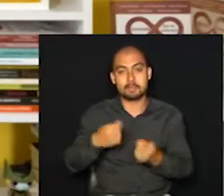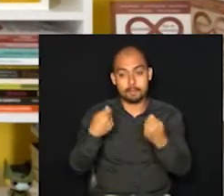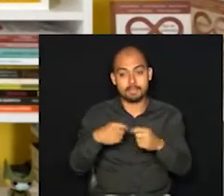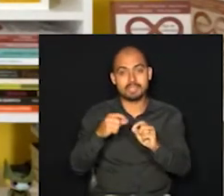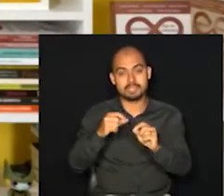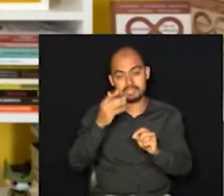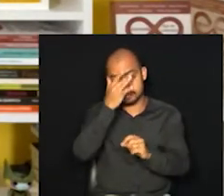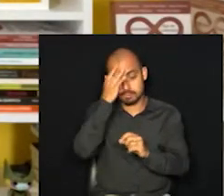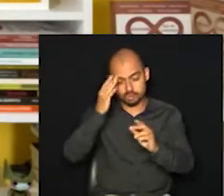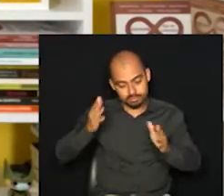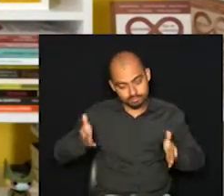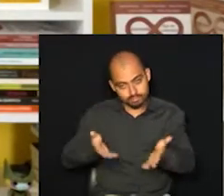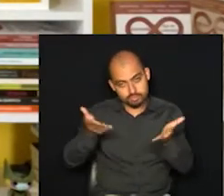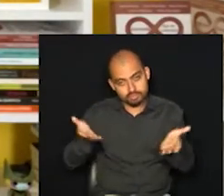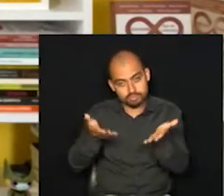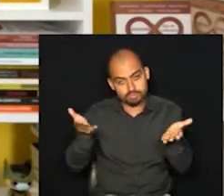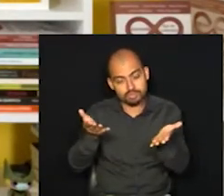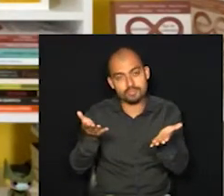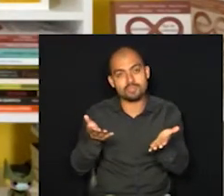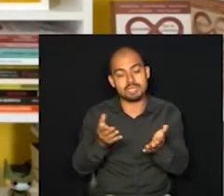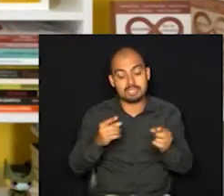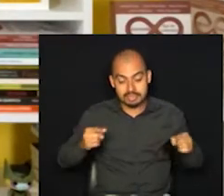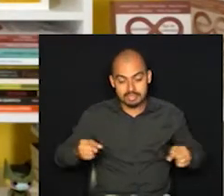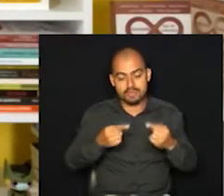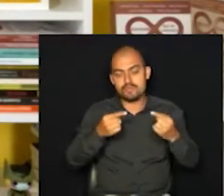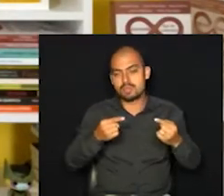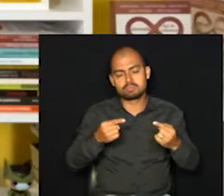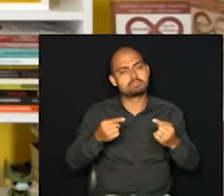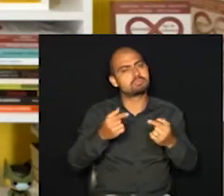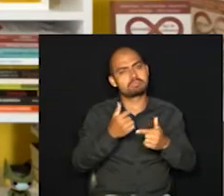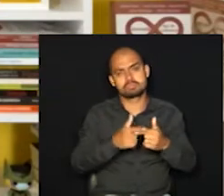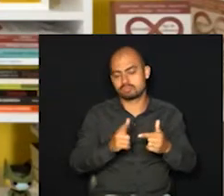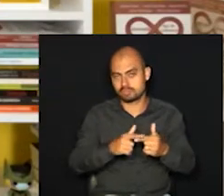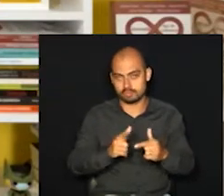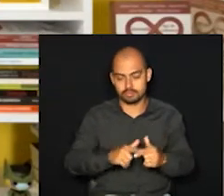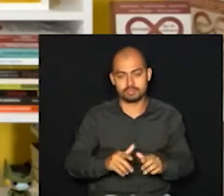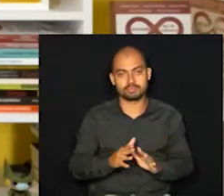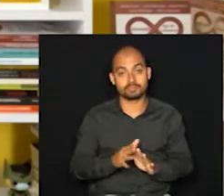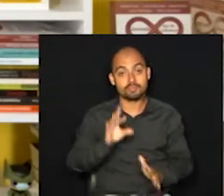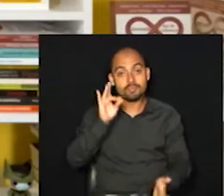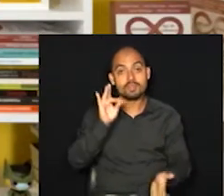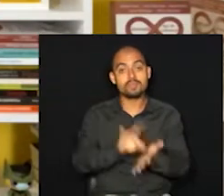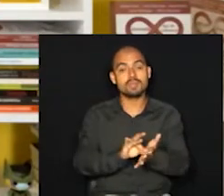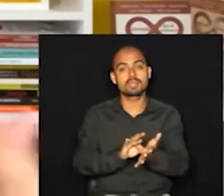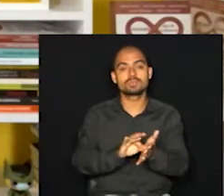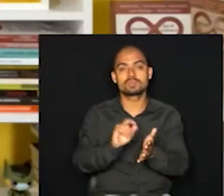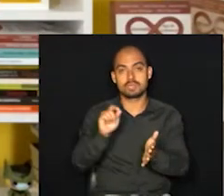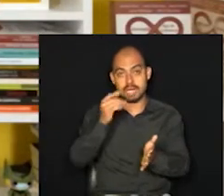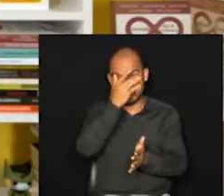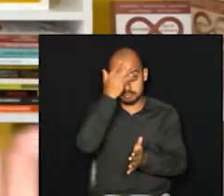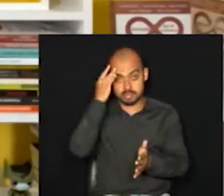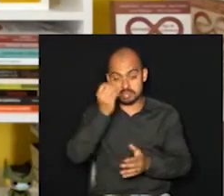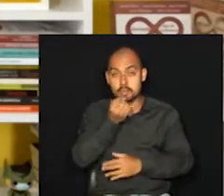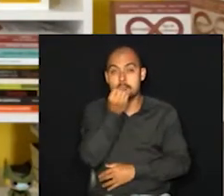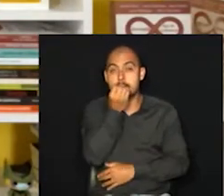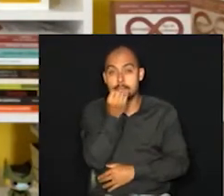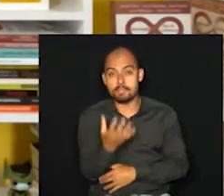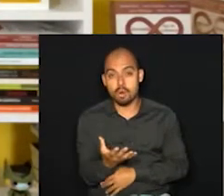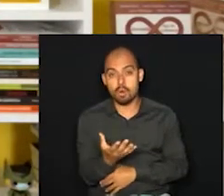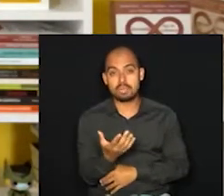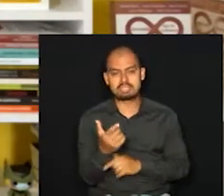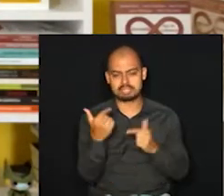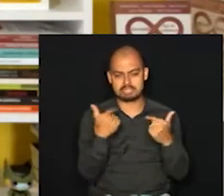mais, independente dos desafios. Eu sempre falo que, na verdade, as pessoas não têm que ser boas, não têm que trabalhar e